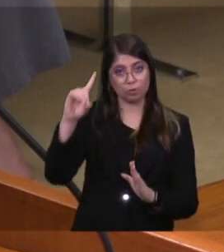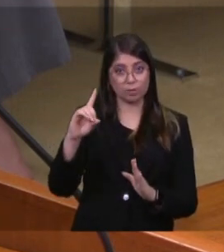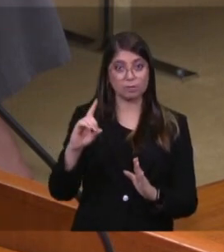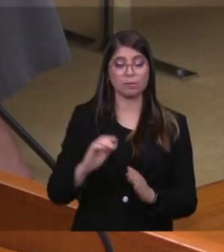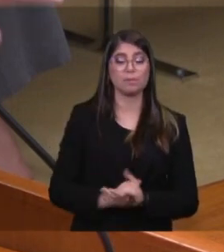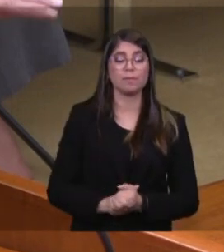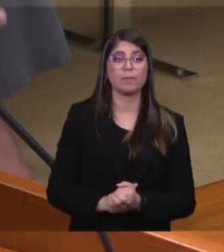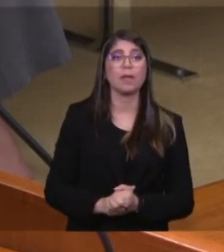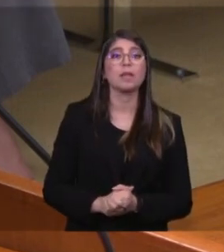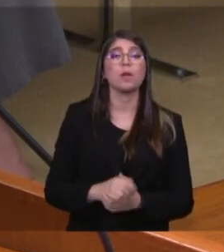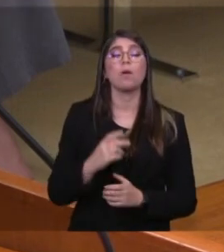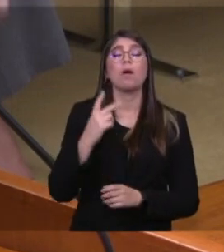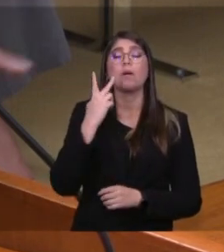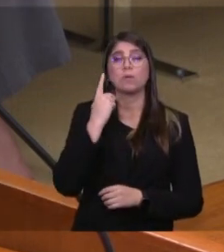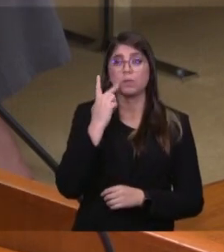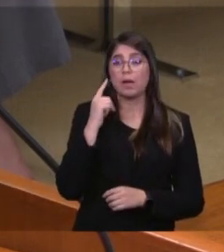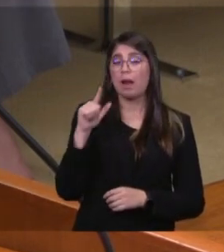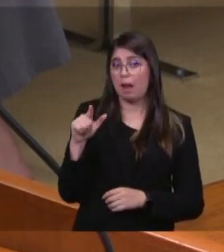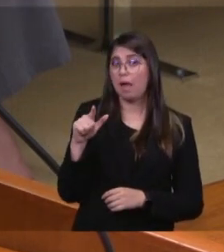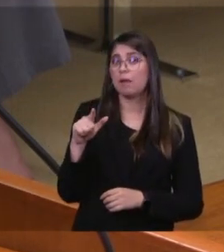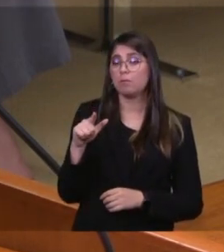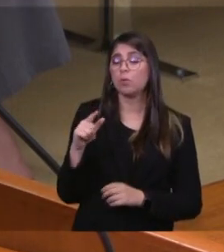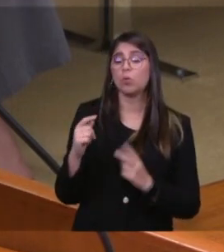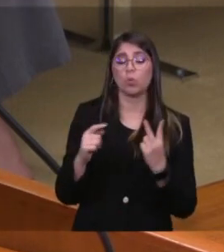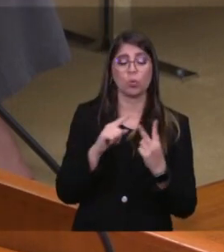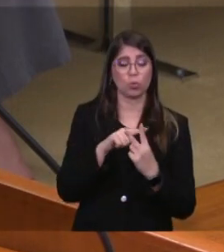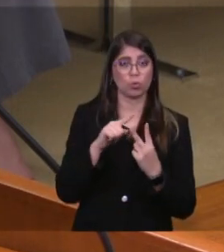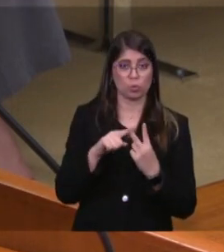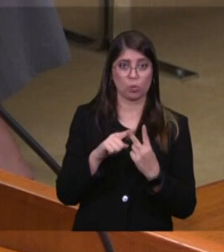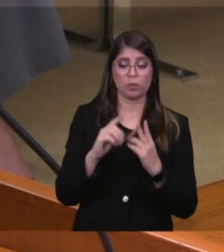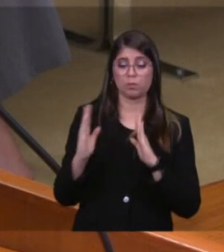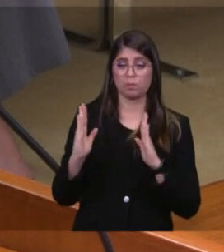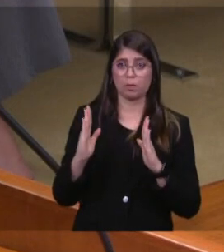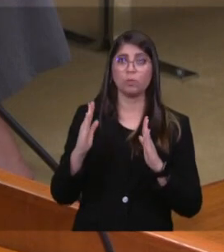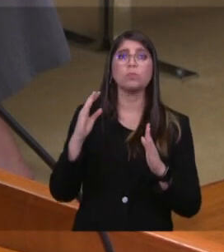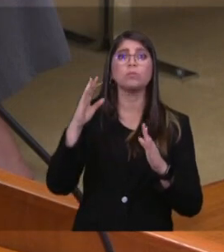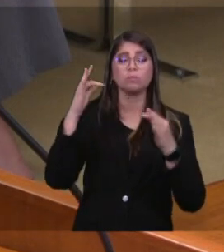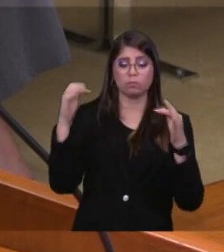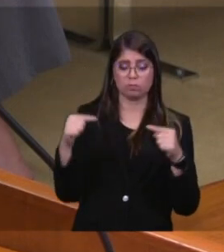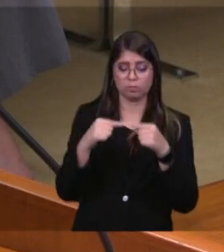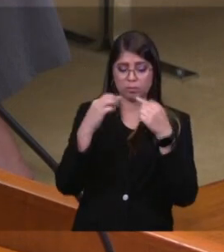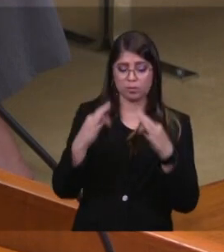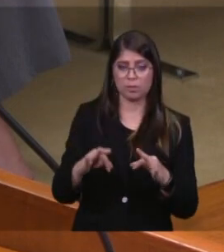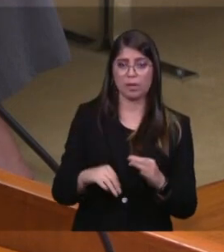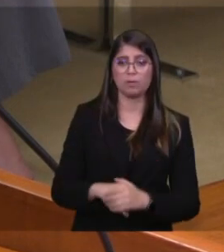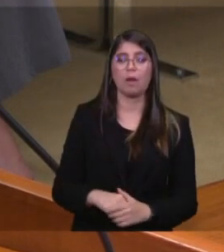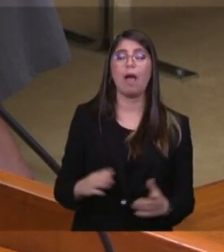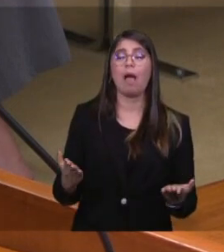outubro a anterioridade nonagesimal e a anterioridade anual. Agora, em